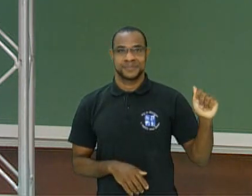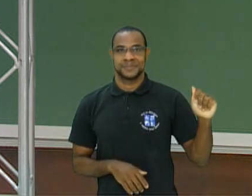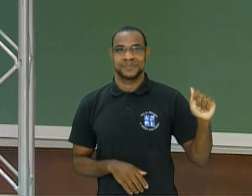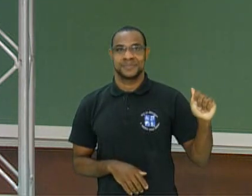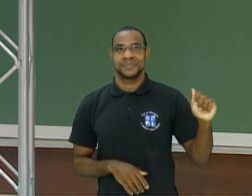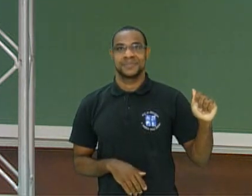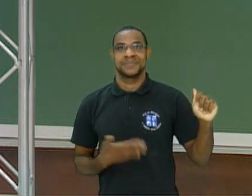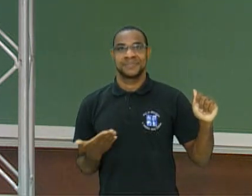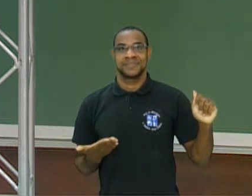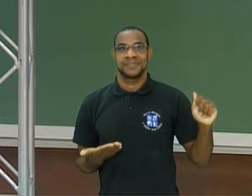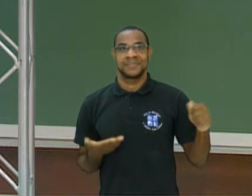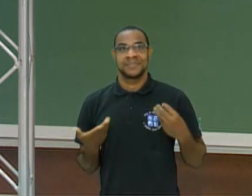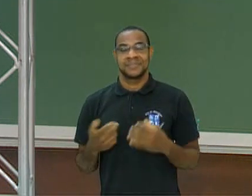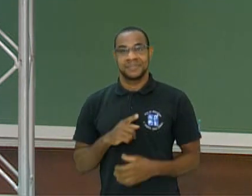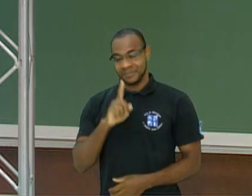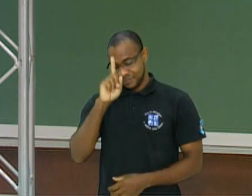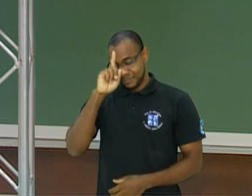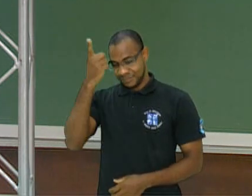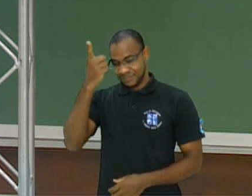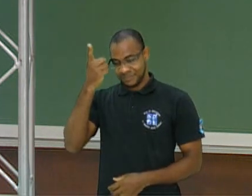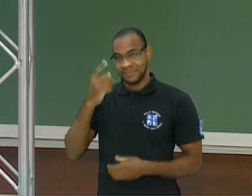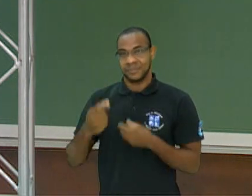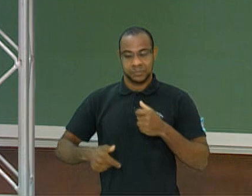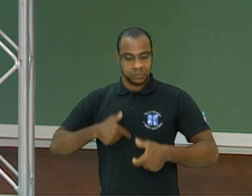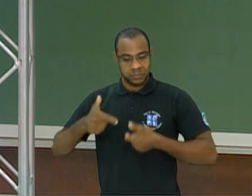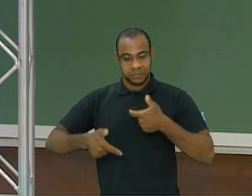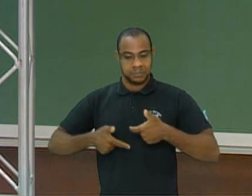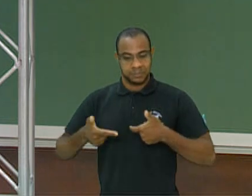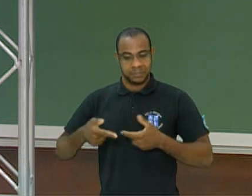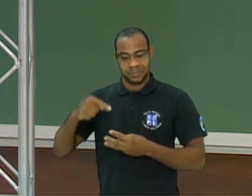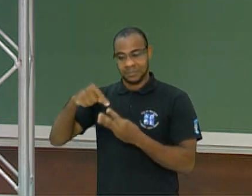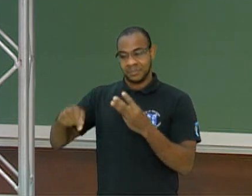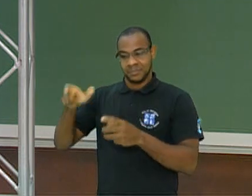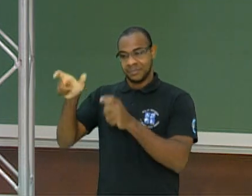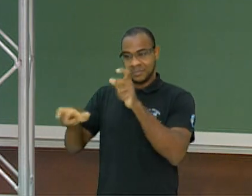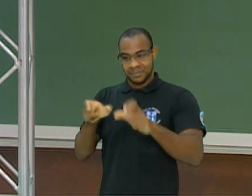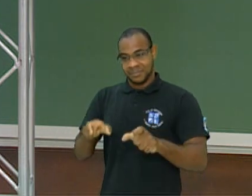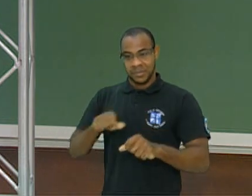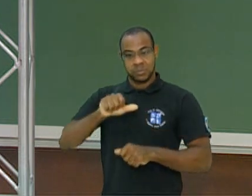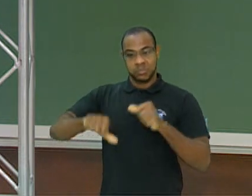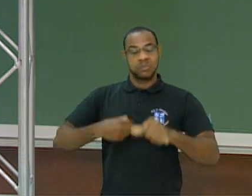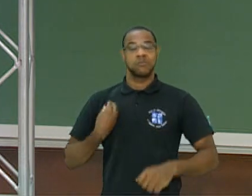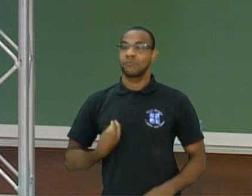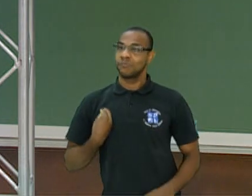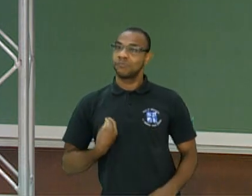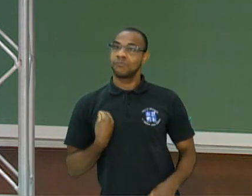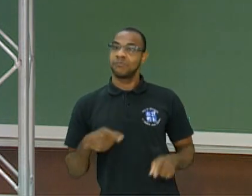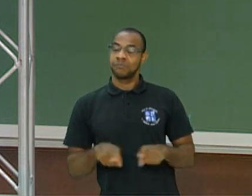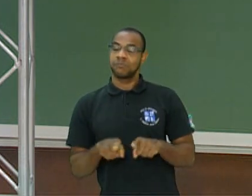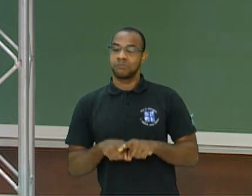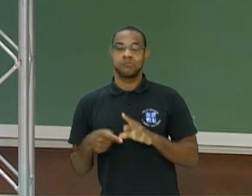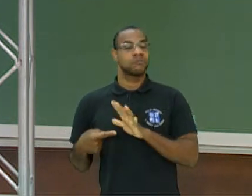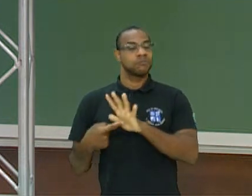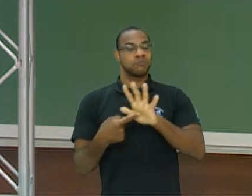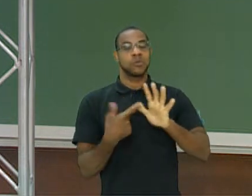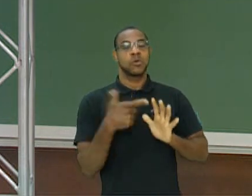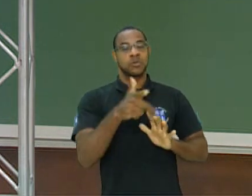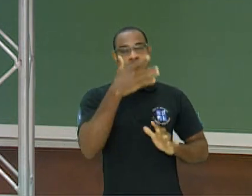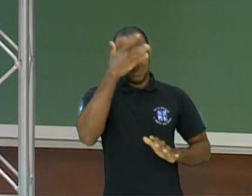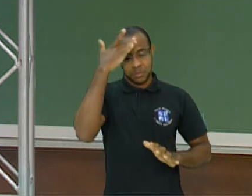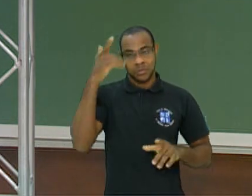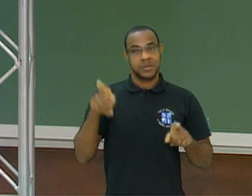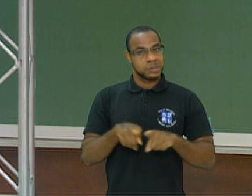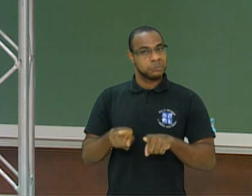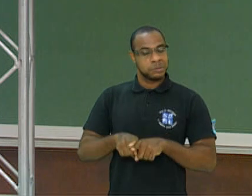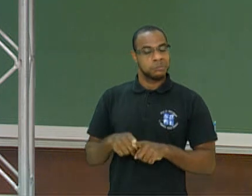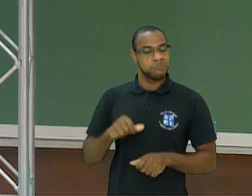others. Através da ideia deles, através do trabalho deles, eles mudaram a vida deles e a das outras pessoas também. E na frase,